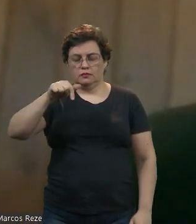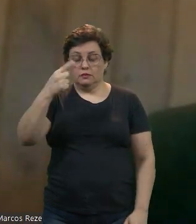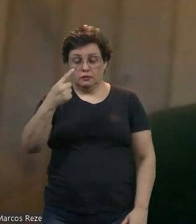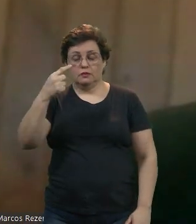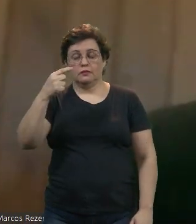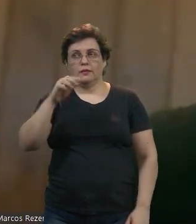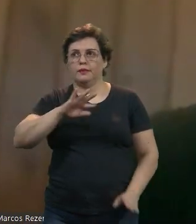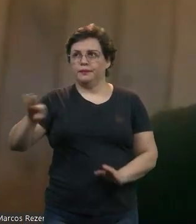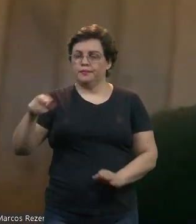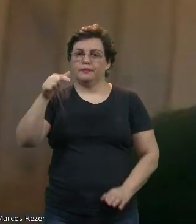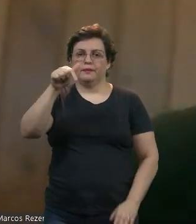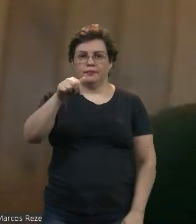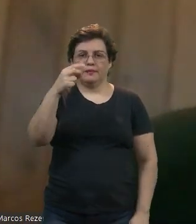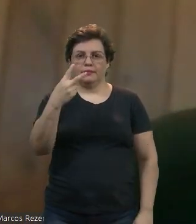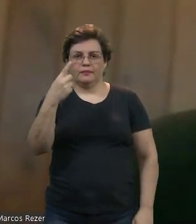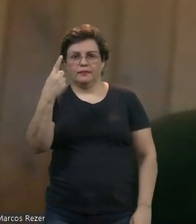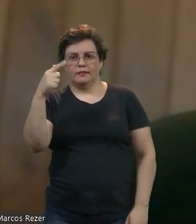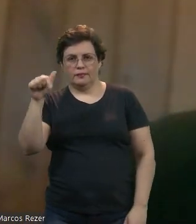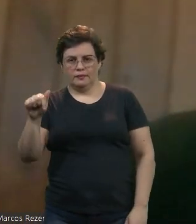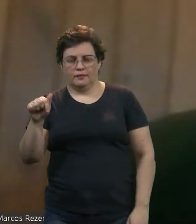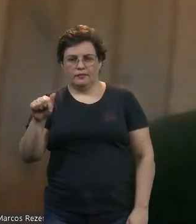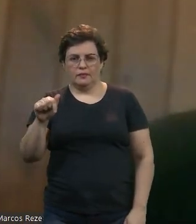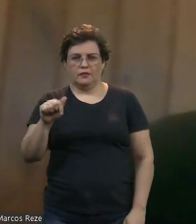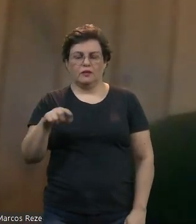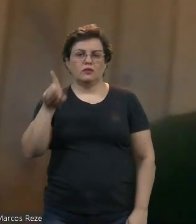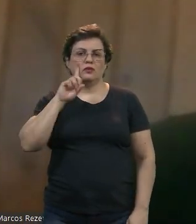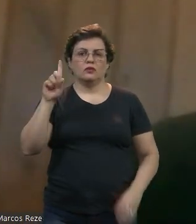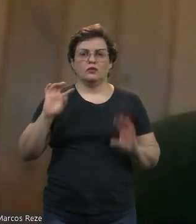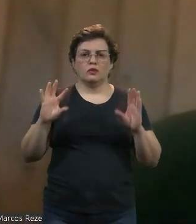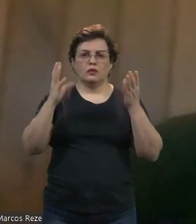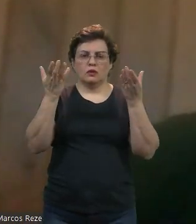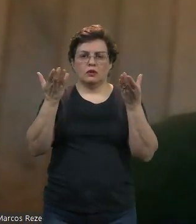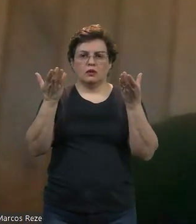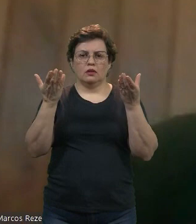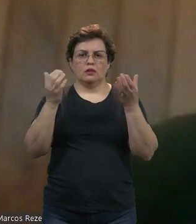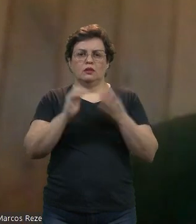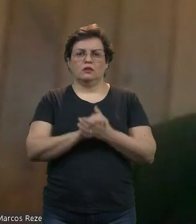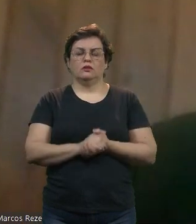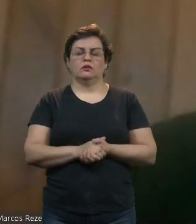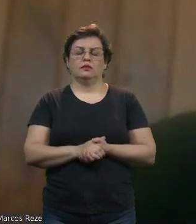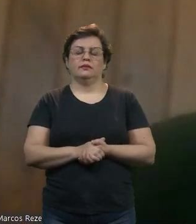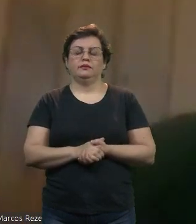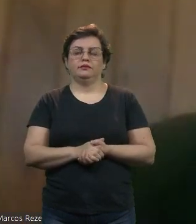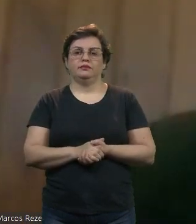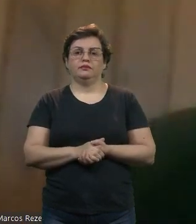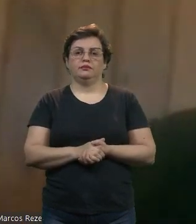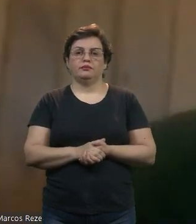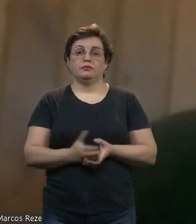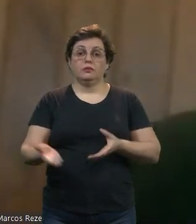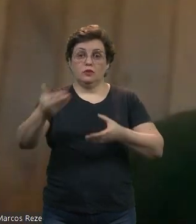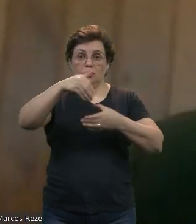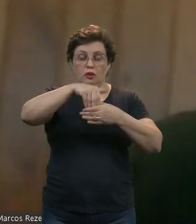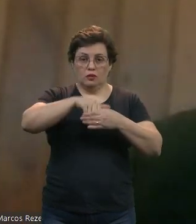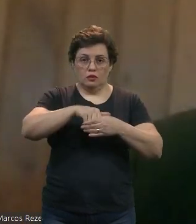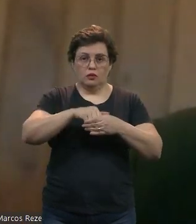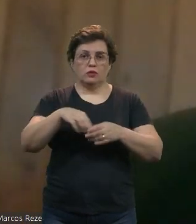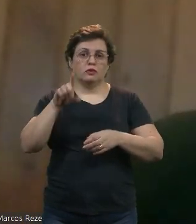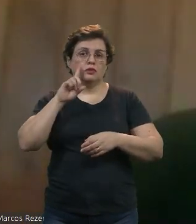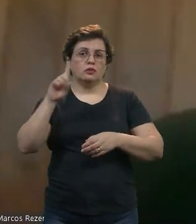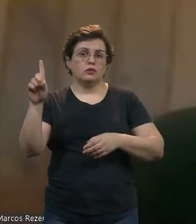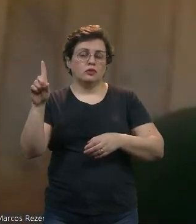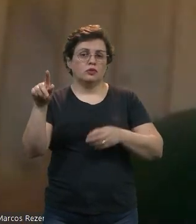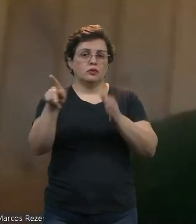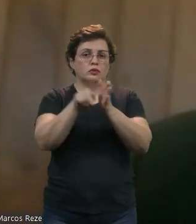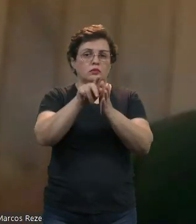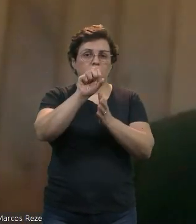de 2010, referente a datas comemorativas e eventos do município de Marília, incluindo o dia do